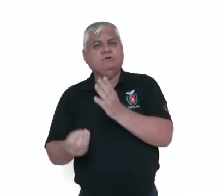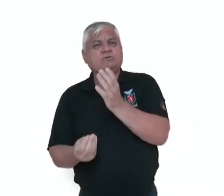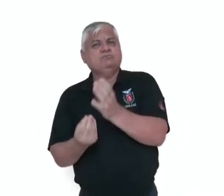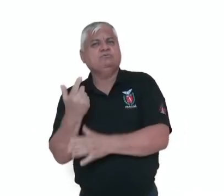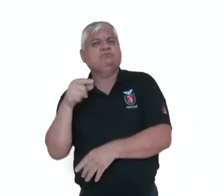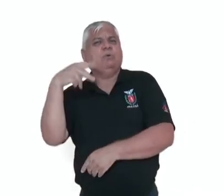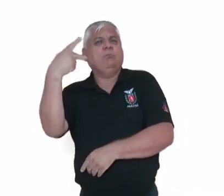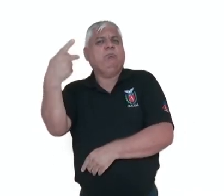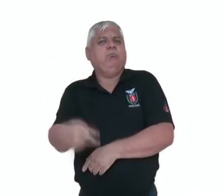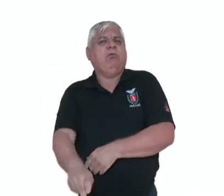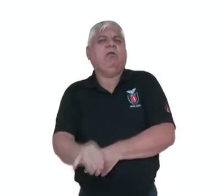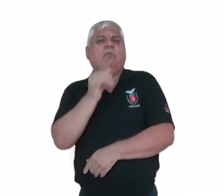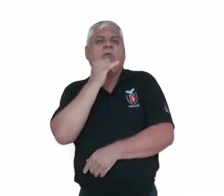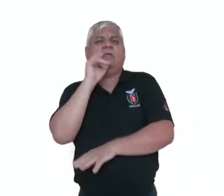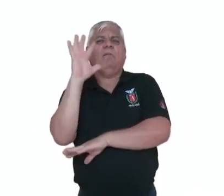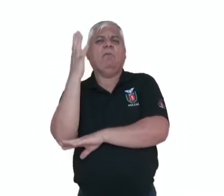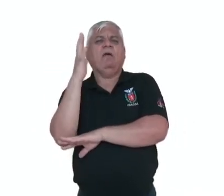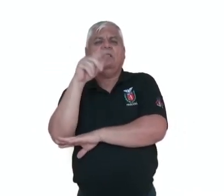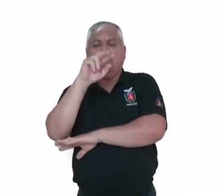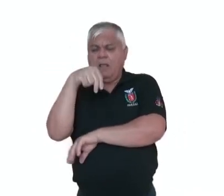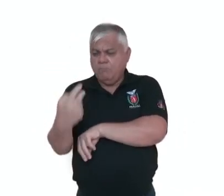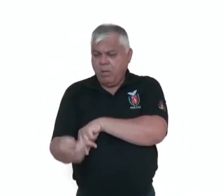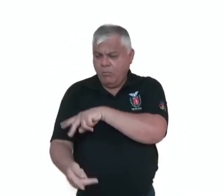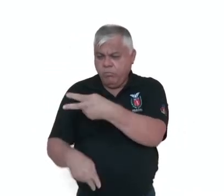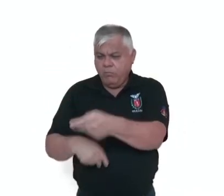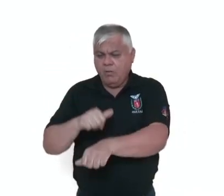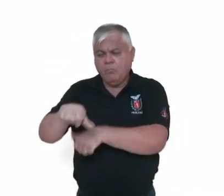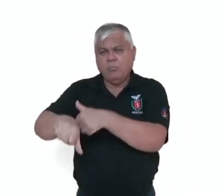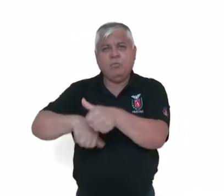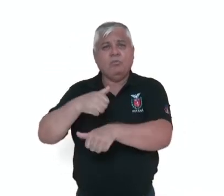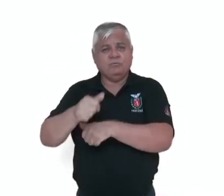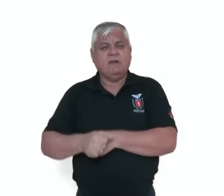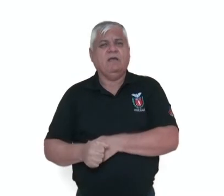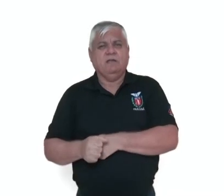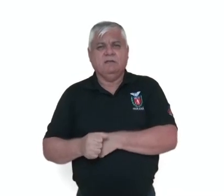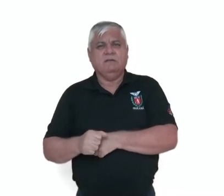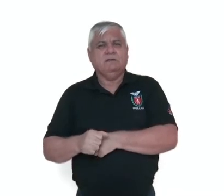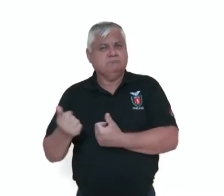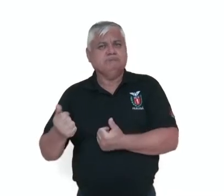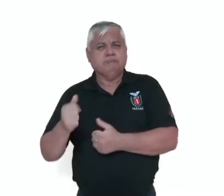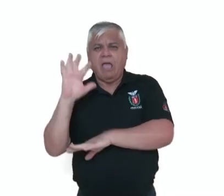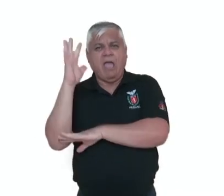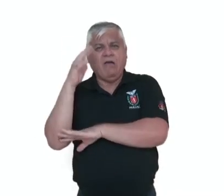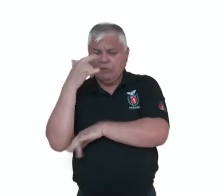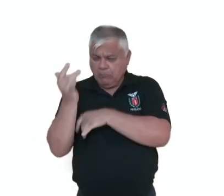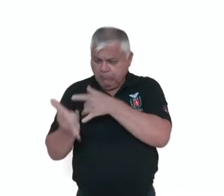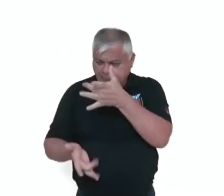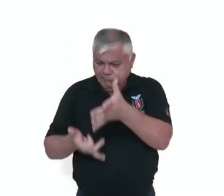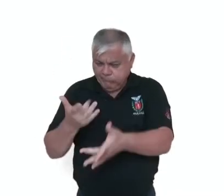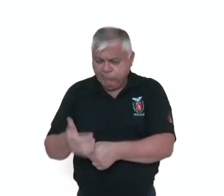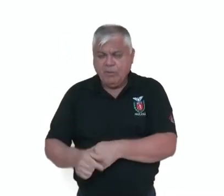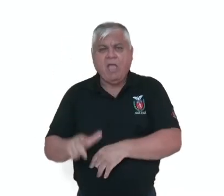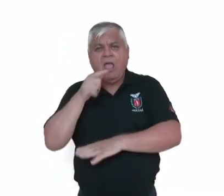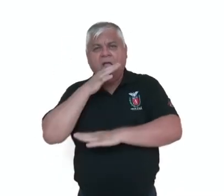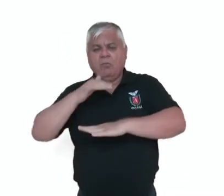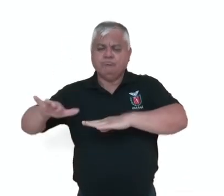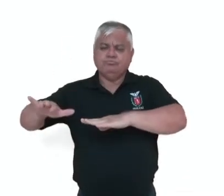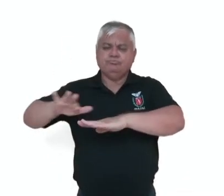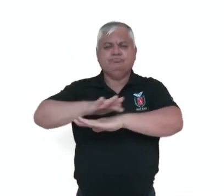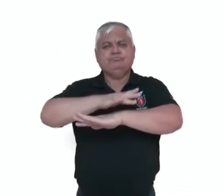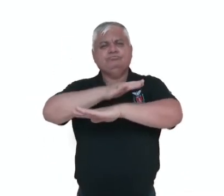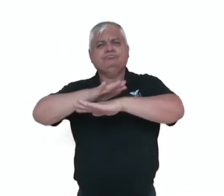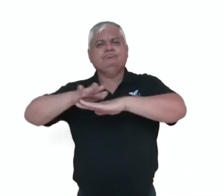dá a partir da decomposição da matéria orgânica, restos de árvores e plantas, que se acumulou sobre uma lâmina de água há milhões de